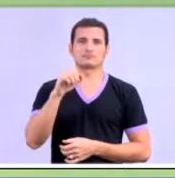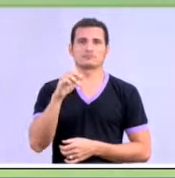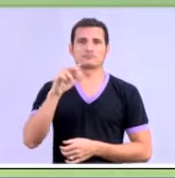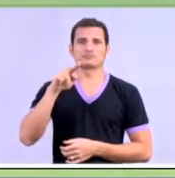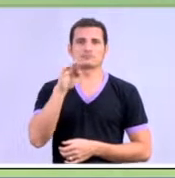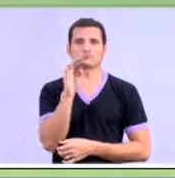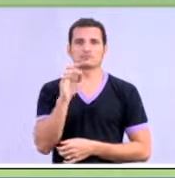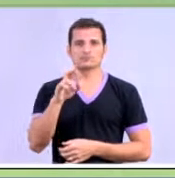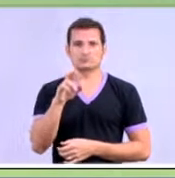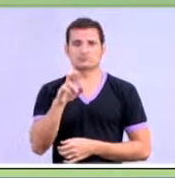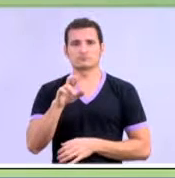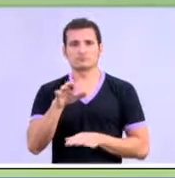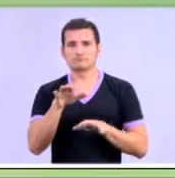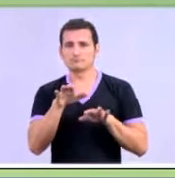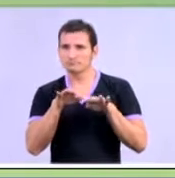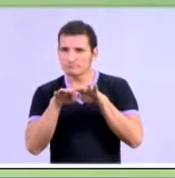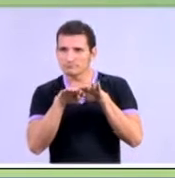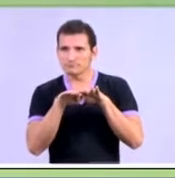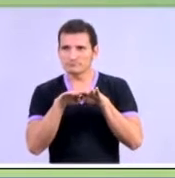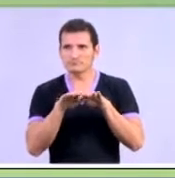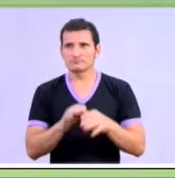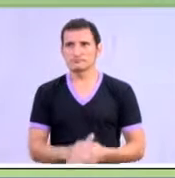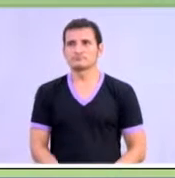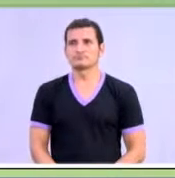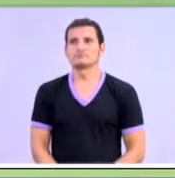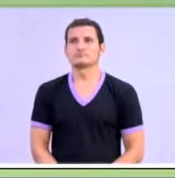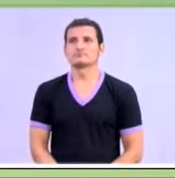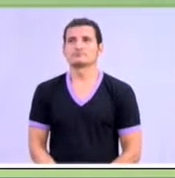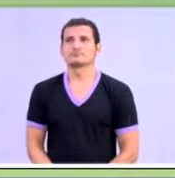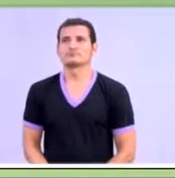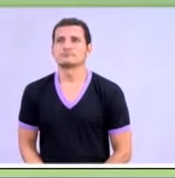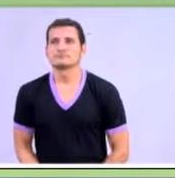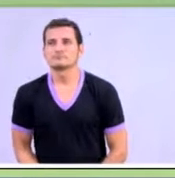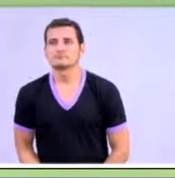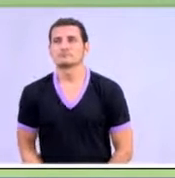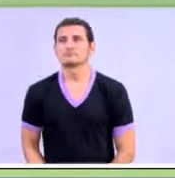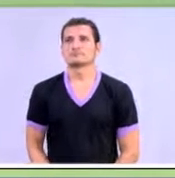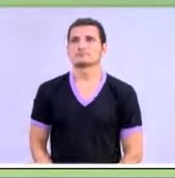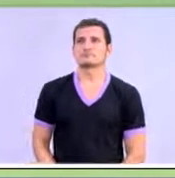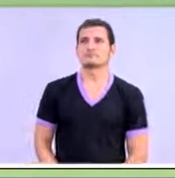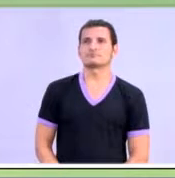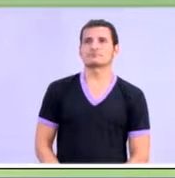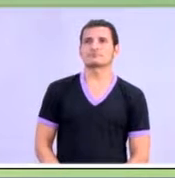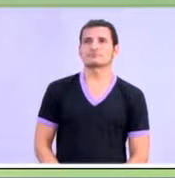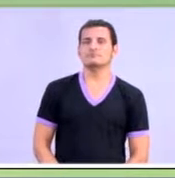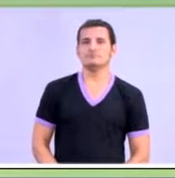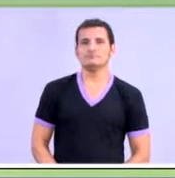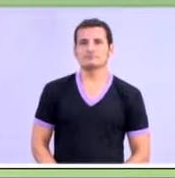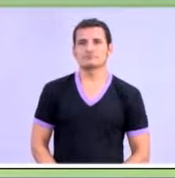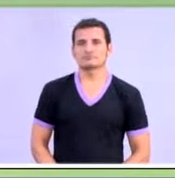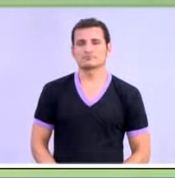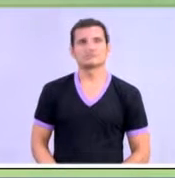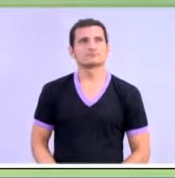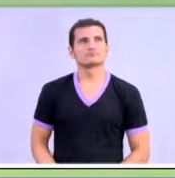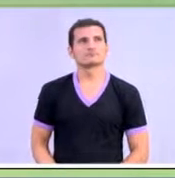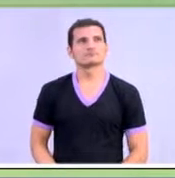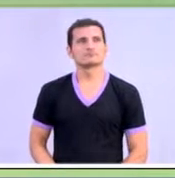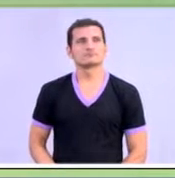Apesar de que esse 0, esse nada aqui, seria definido por nulo, tá? Mas a gente não vai falar muito do conceito de nulo